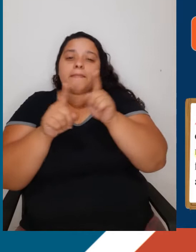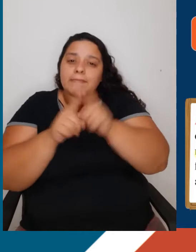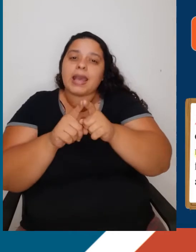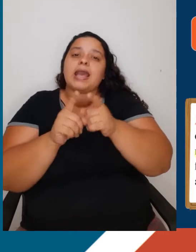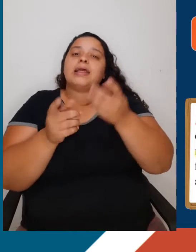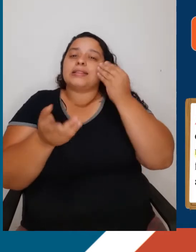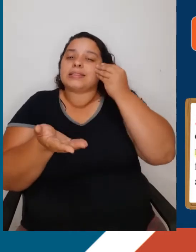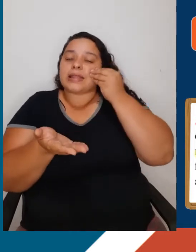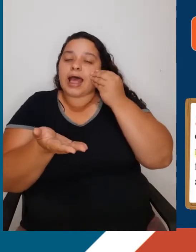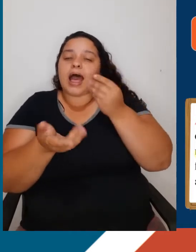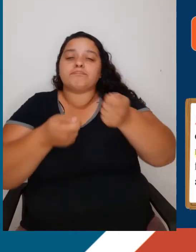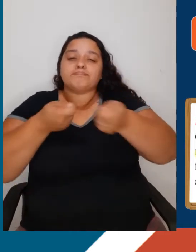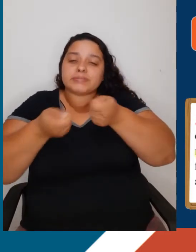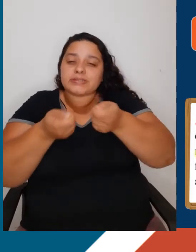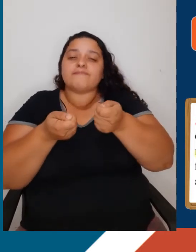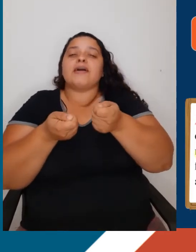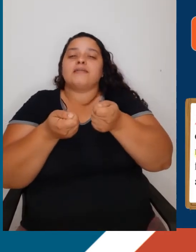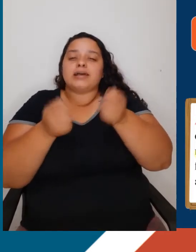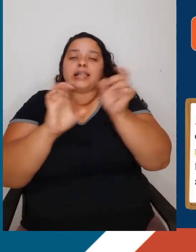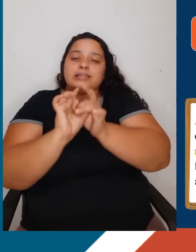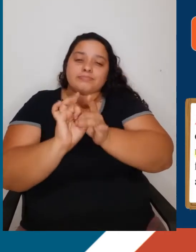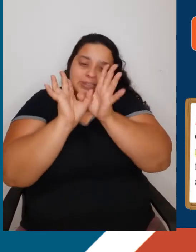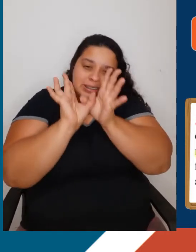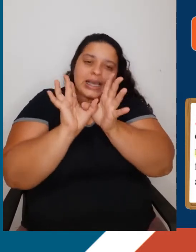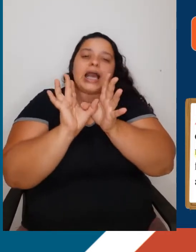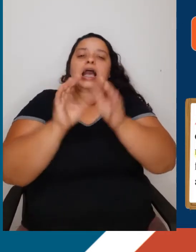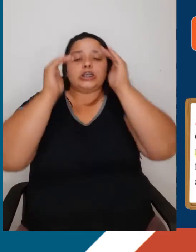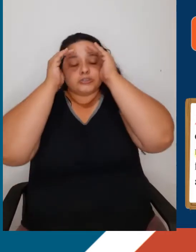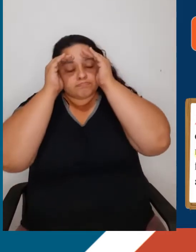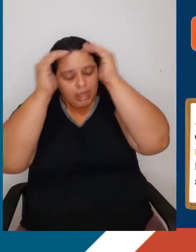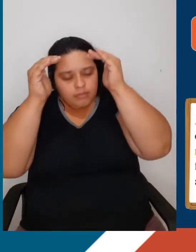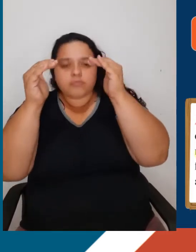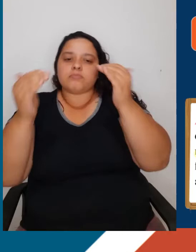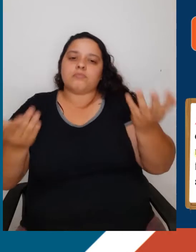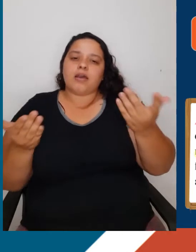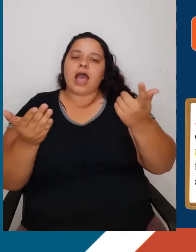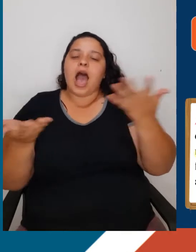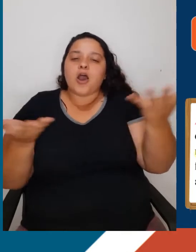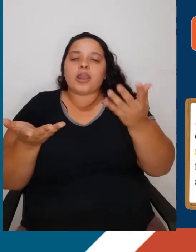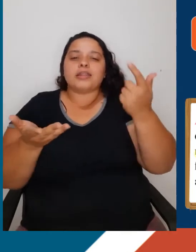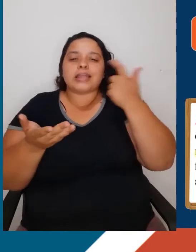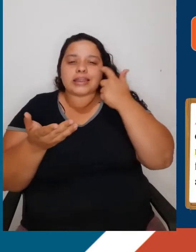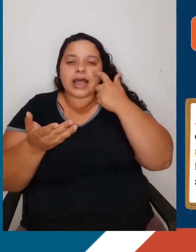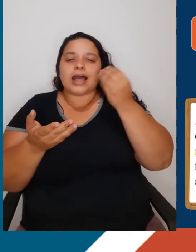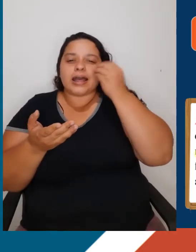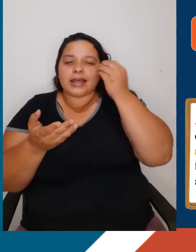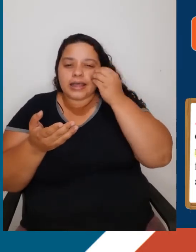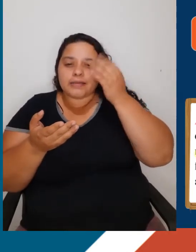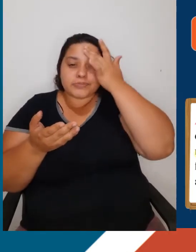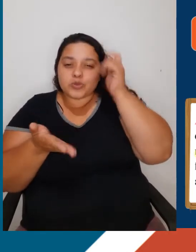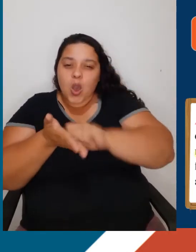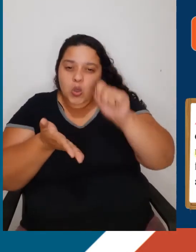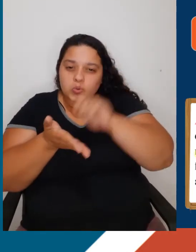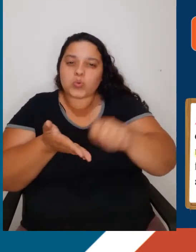democracia, a liberdade e o respeito. Nesta aula, trataremos de alguns autores que viveram esse período e deram continuidade no